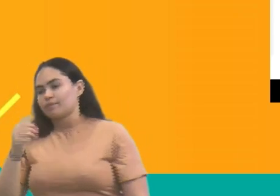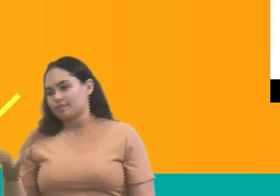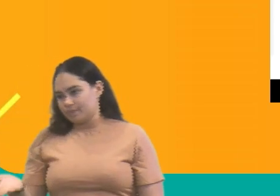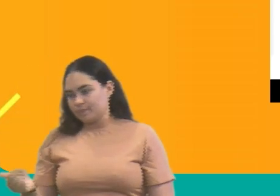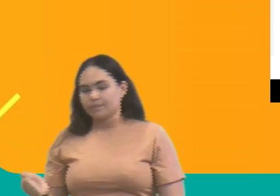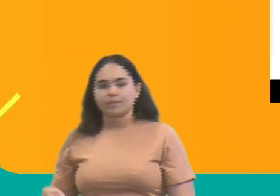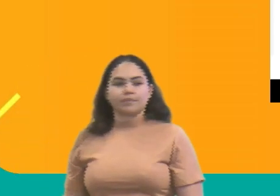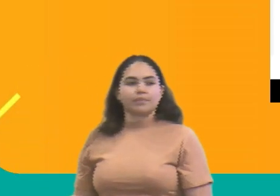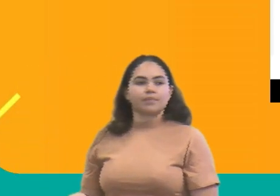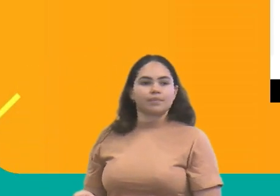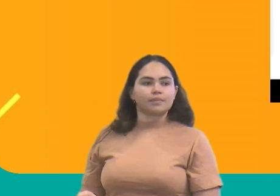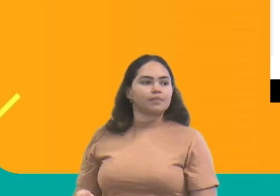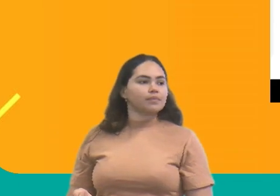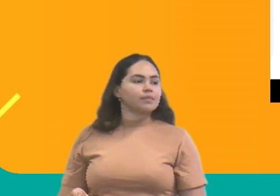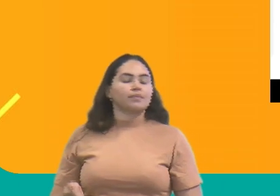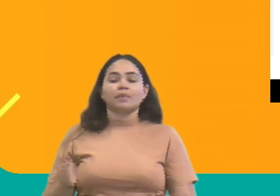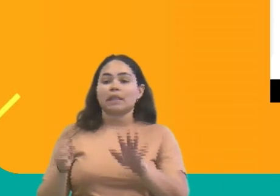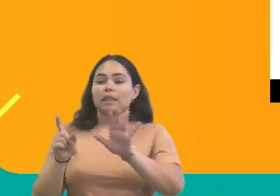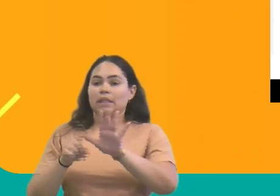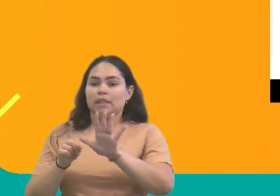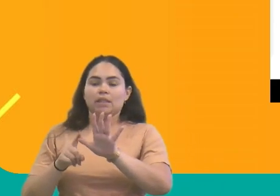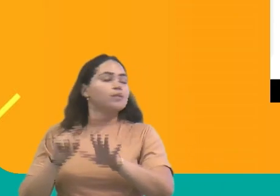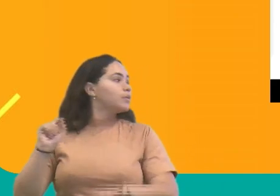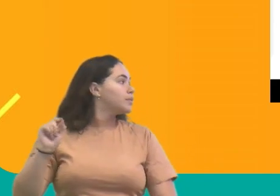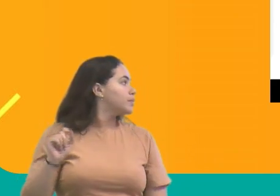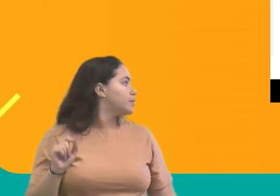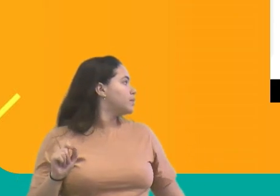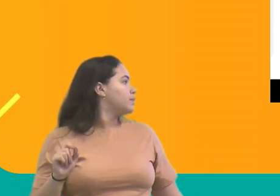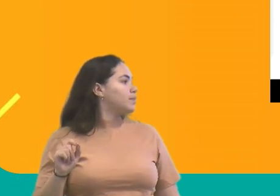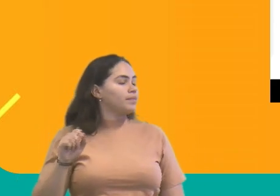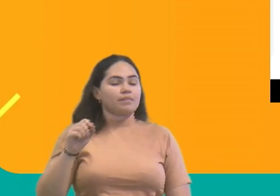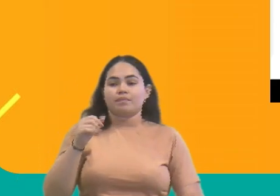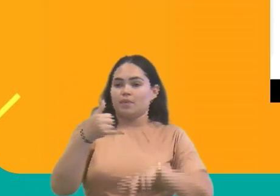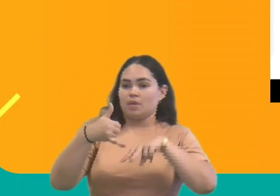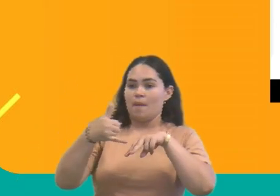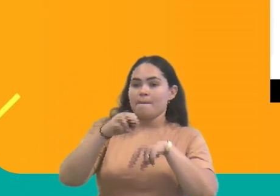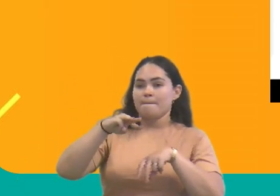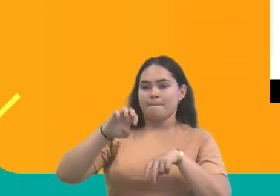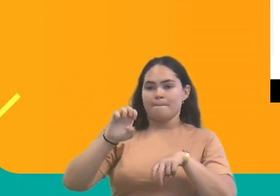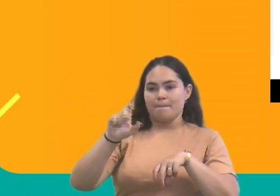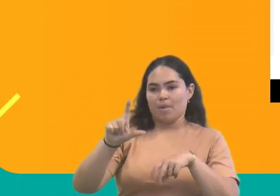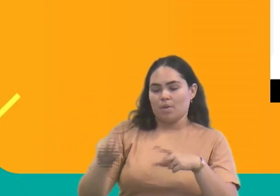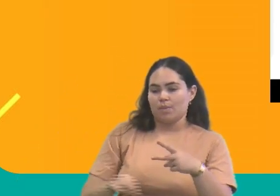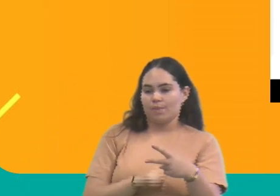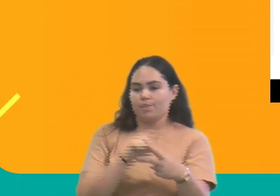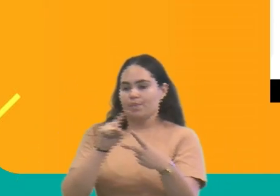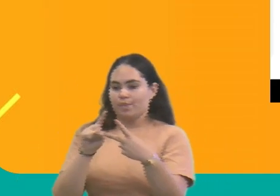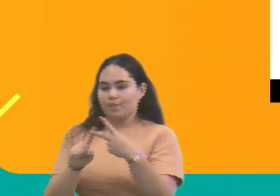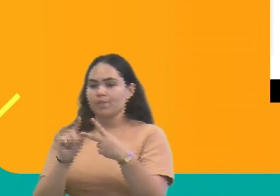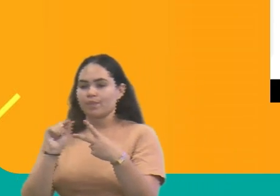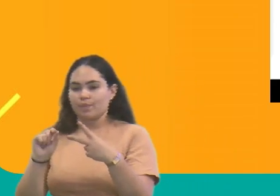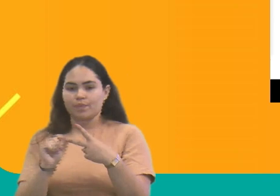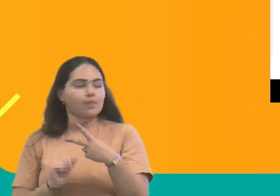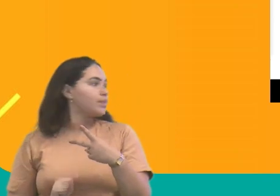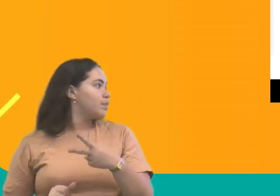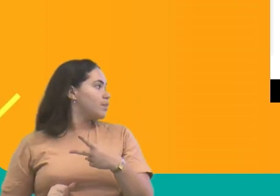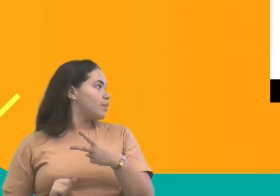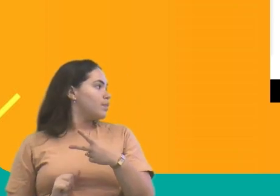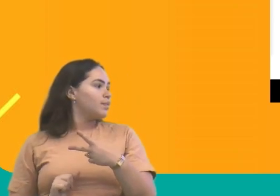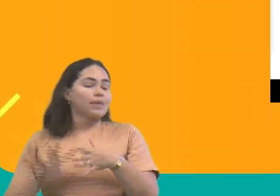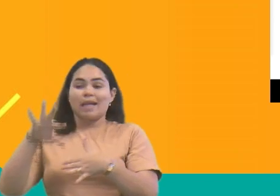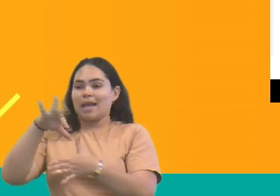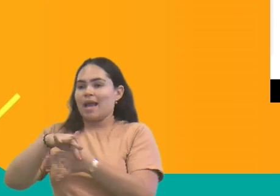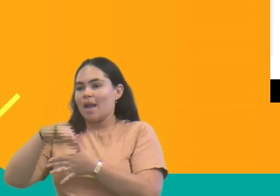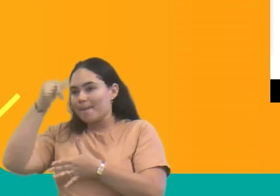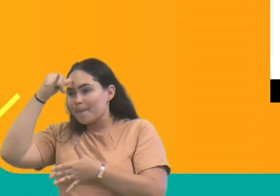frango. Quinta dieta, carboidrato, mel. Ácidos graxos insaturados, carne de